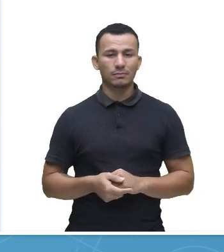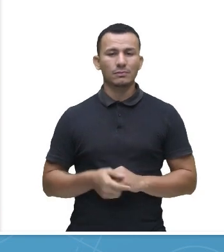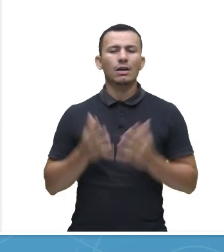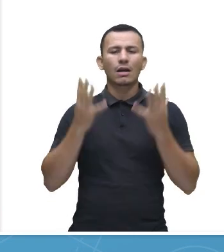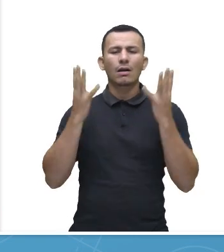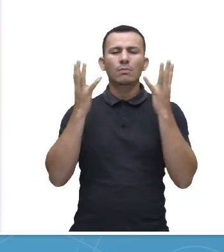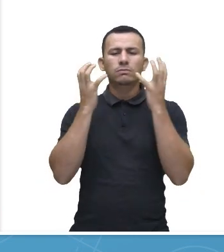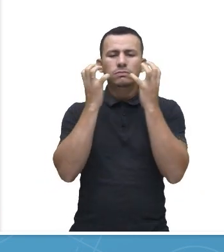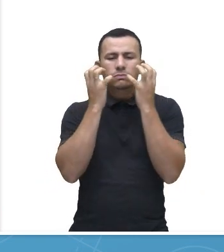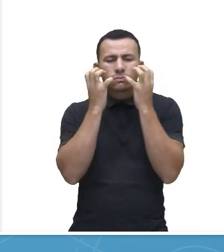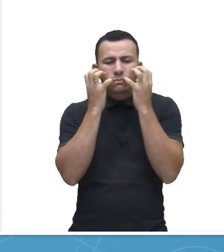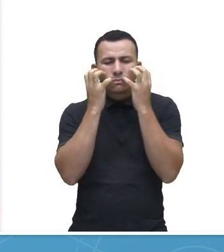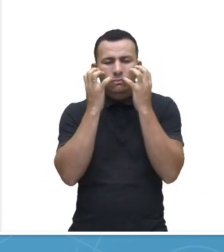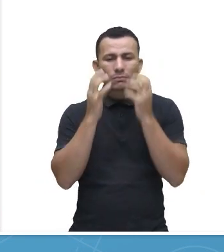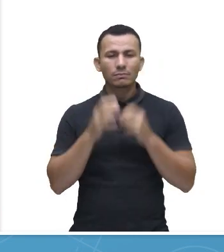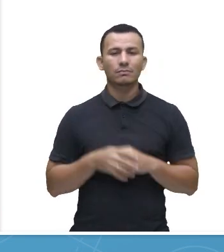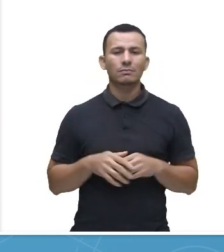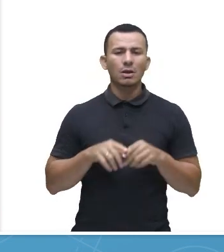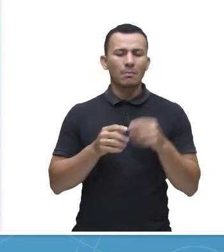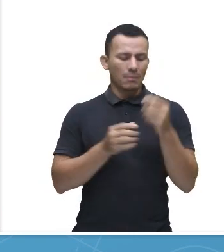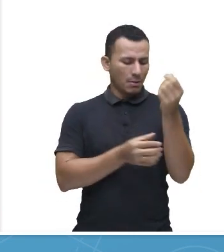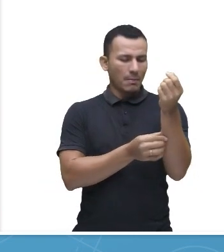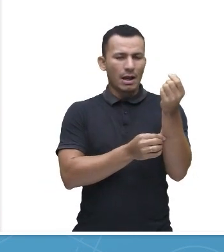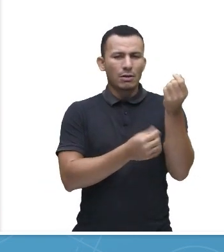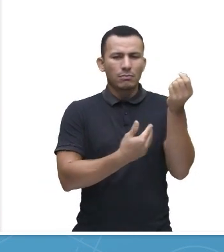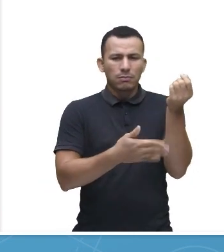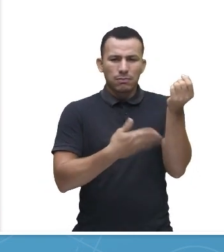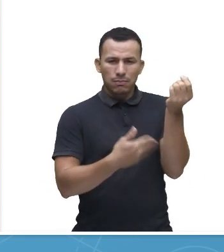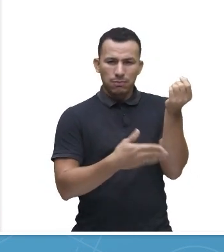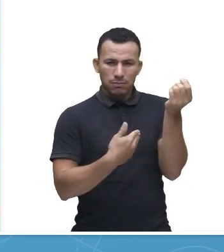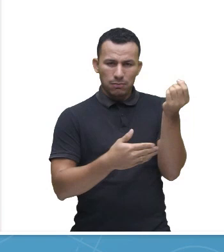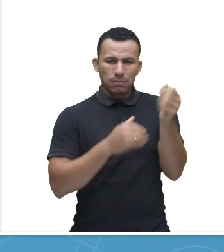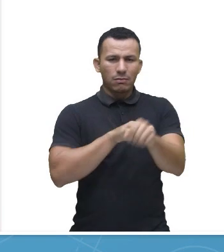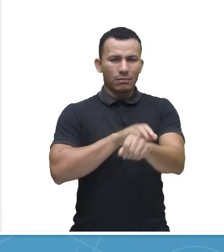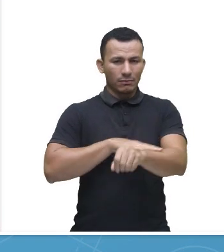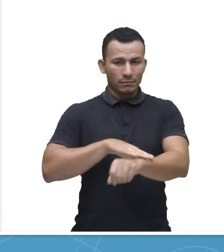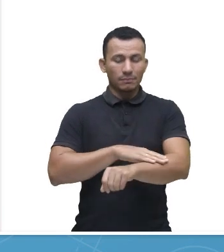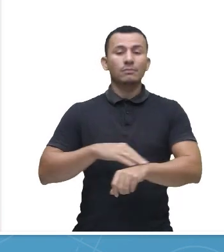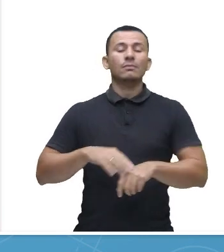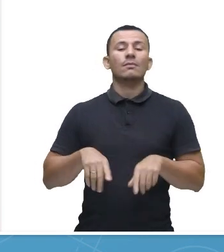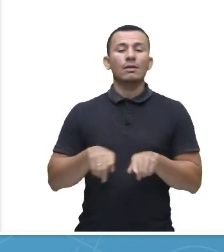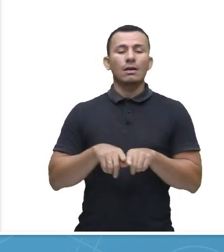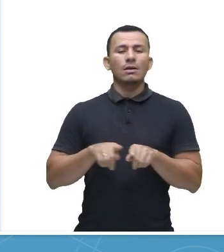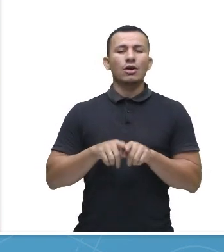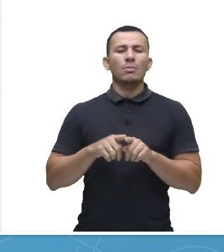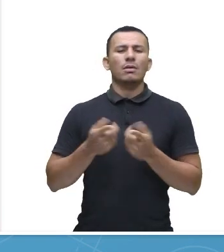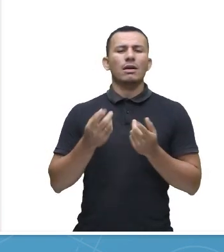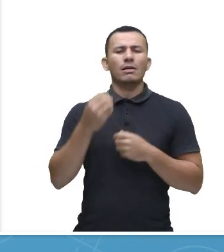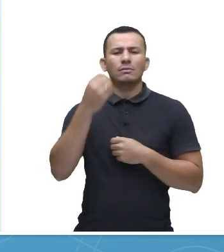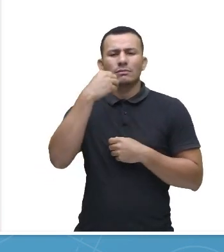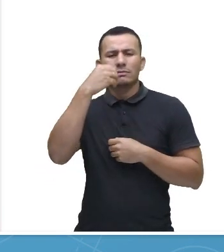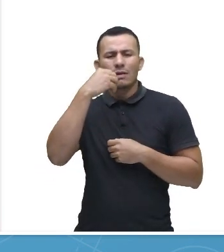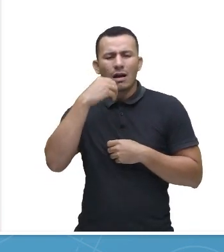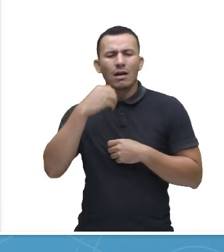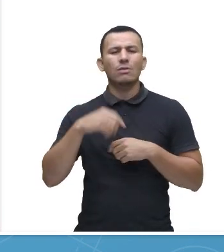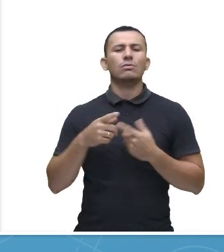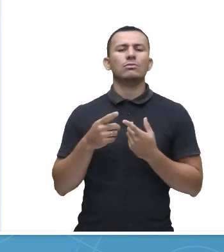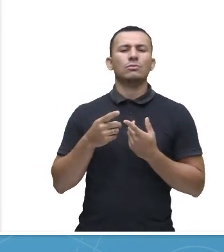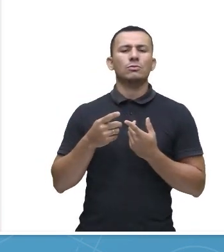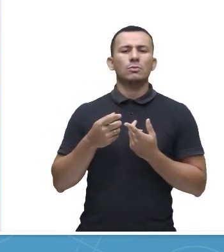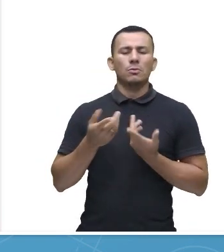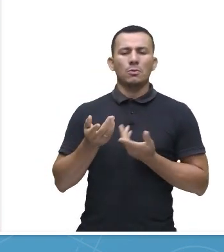de rugas, perda da elasticidade, viço da pele, diminuição da força muscular, agilidade